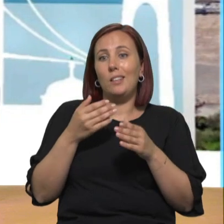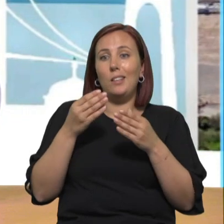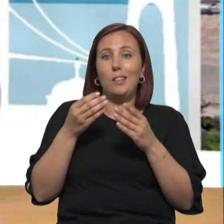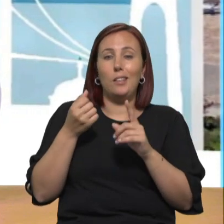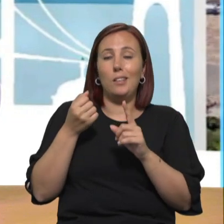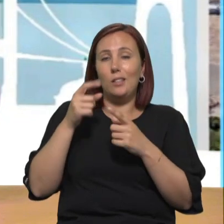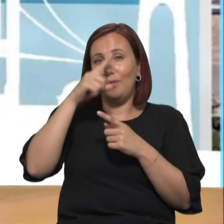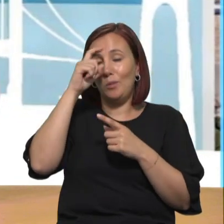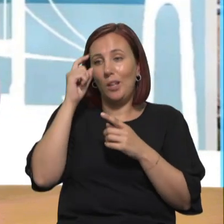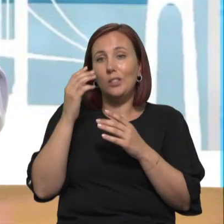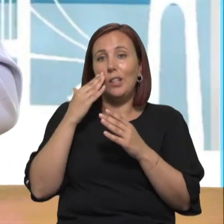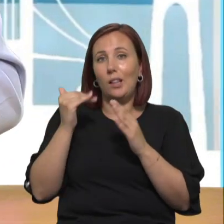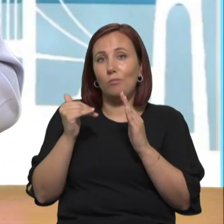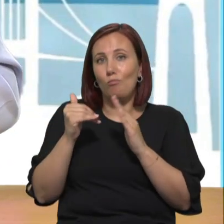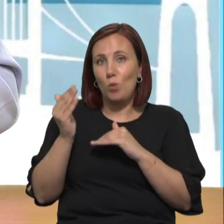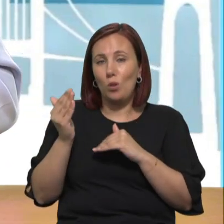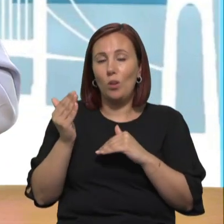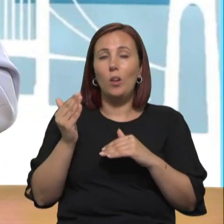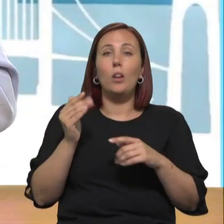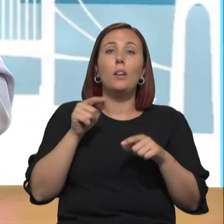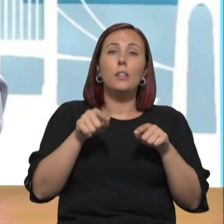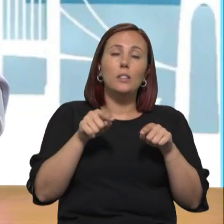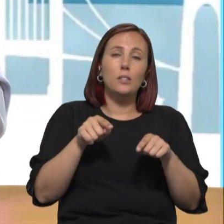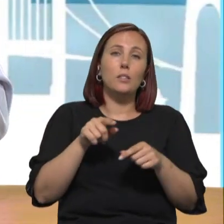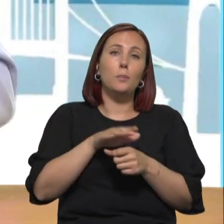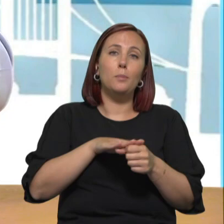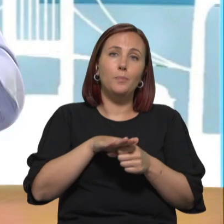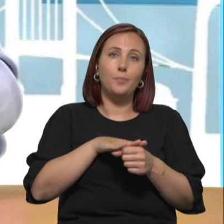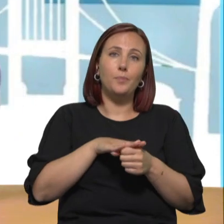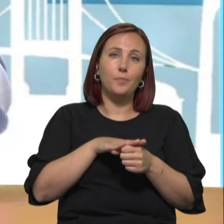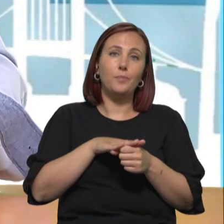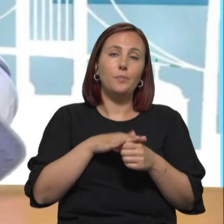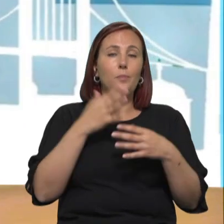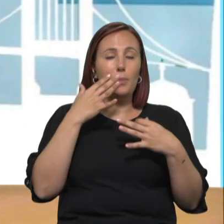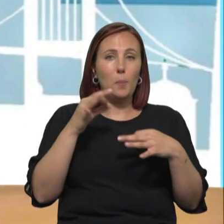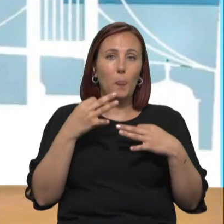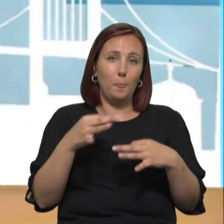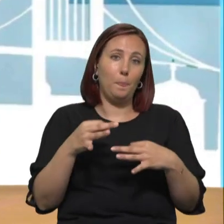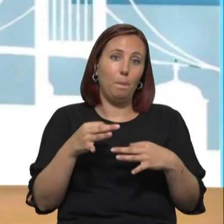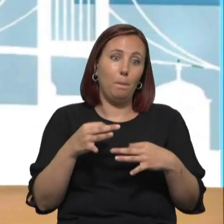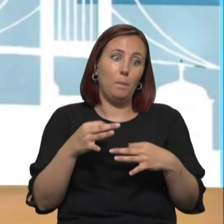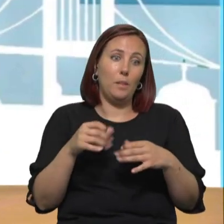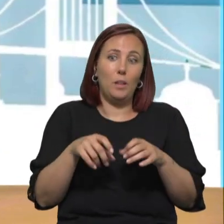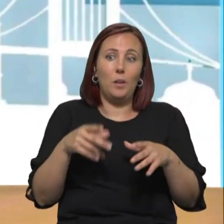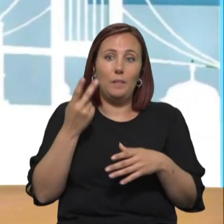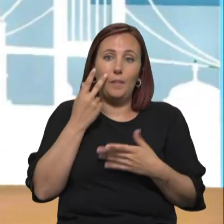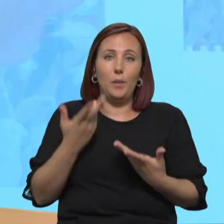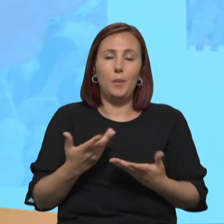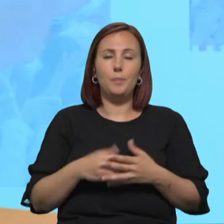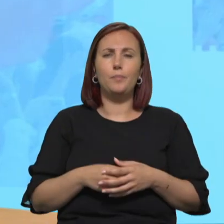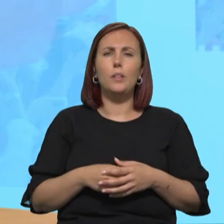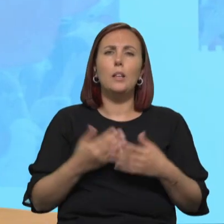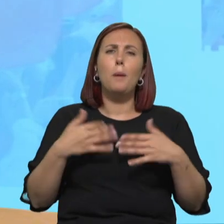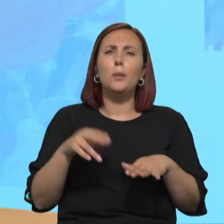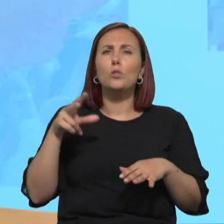e, portanto, esta é uma situação, digamos que, normal nas circunstâncias que vivemos. Ainda assim, Portugal